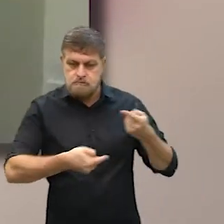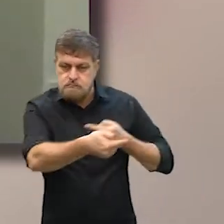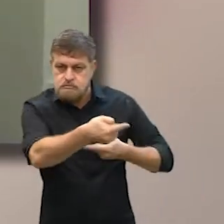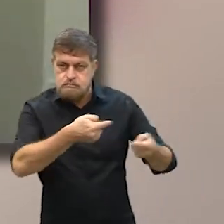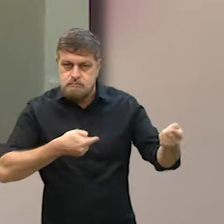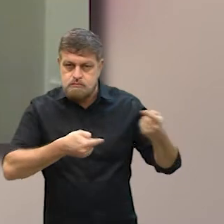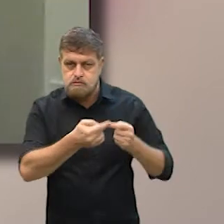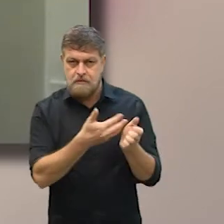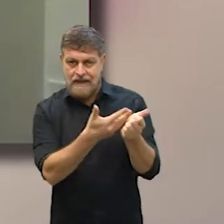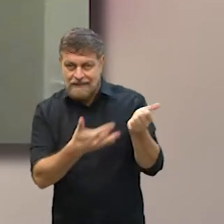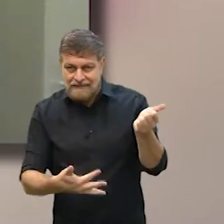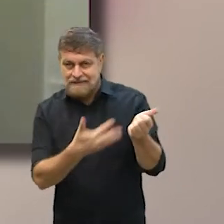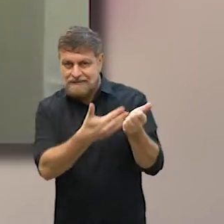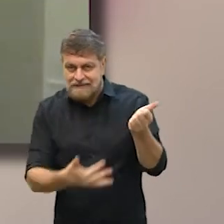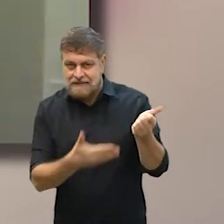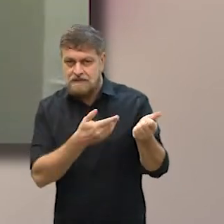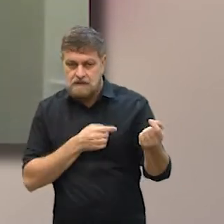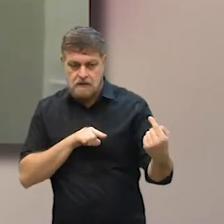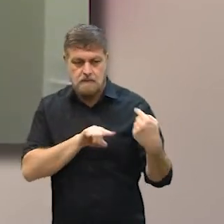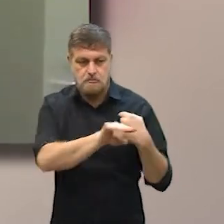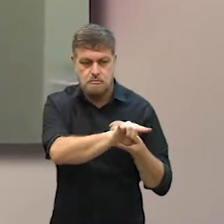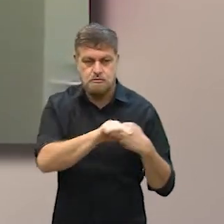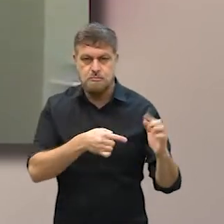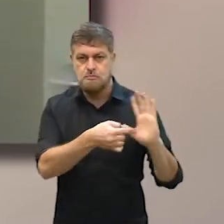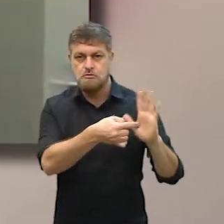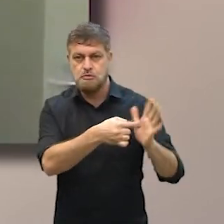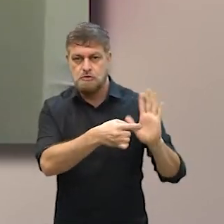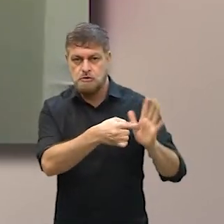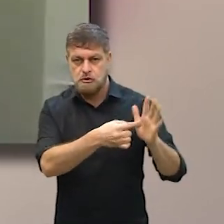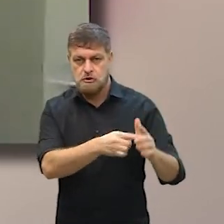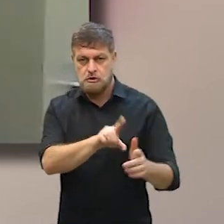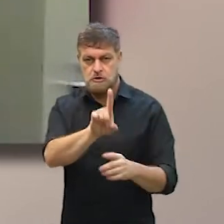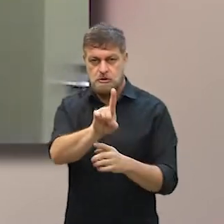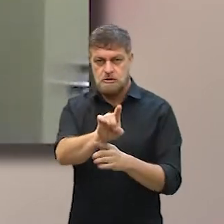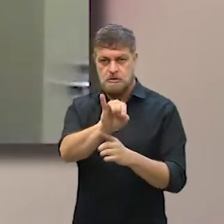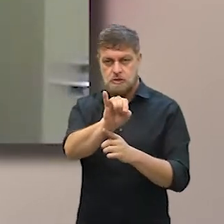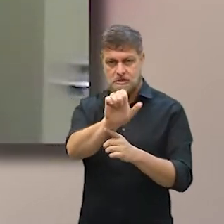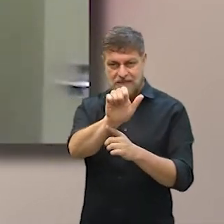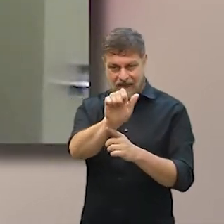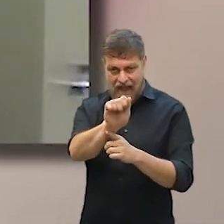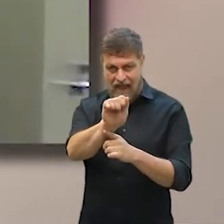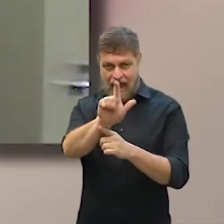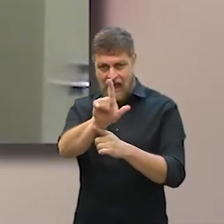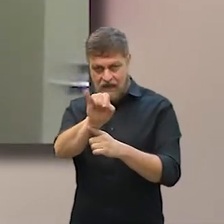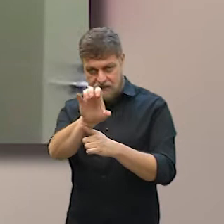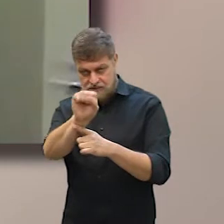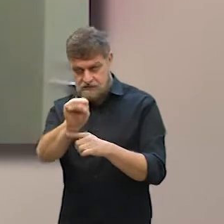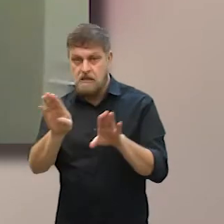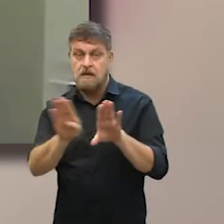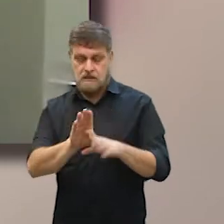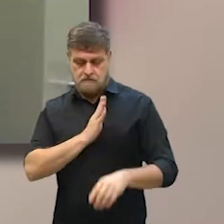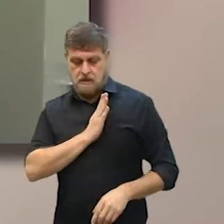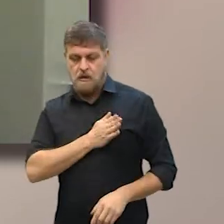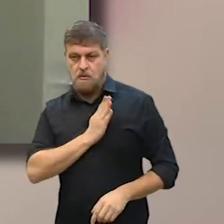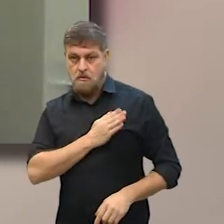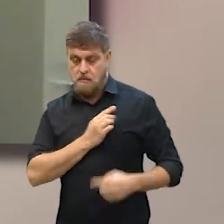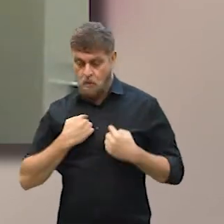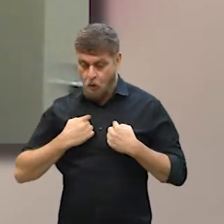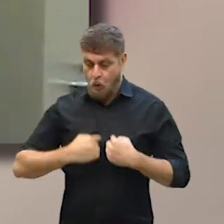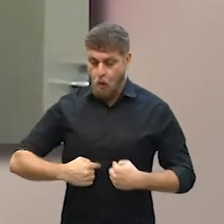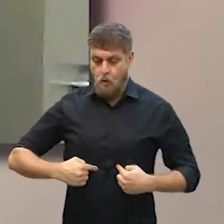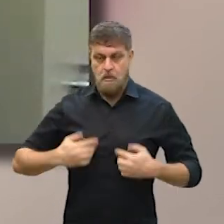alise e Karen besta de Transportes e transplante de rim a mesma coisa para pulmão menos foi coração